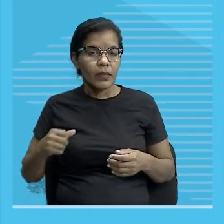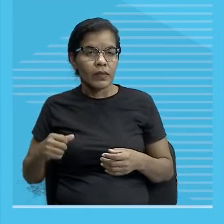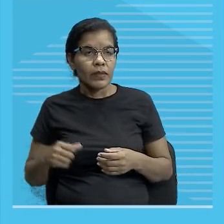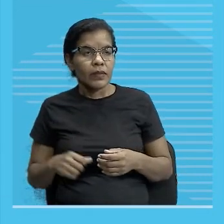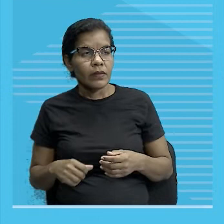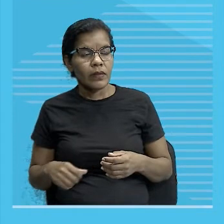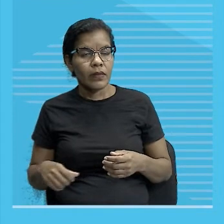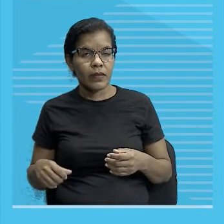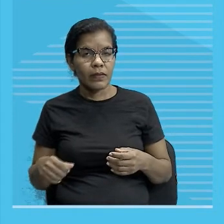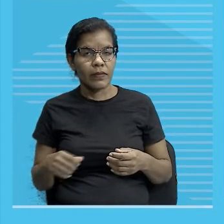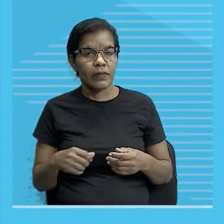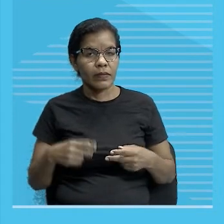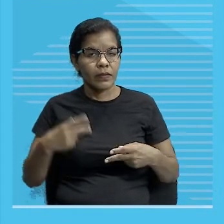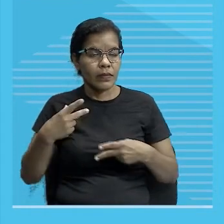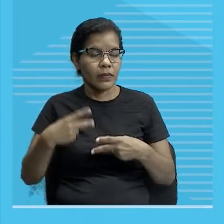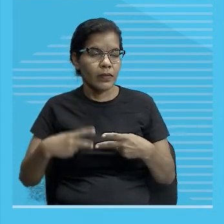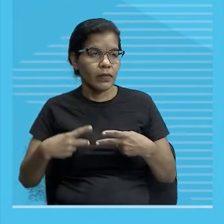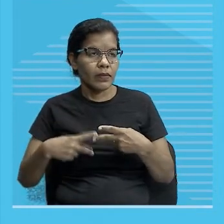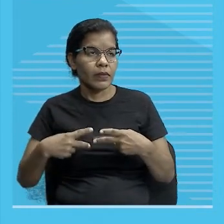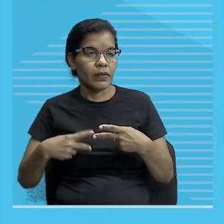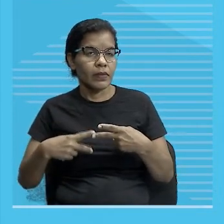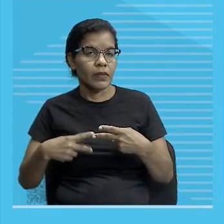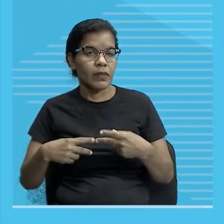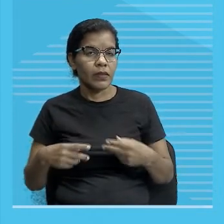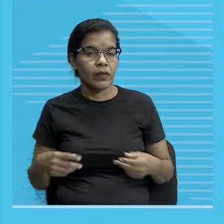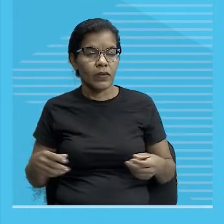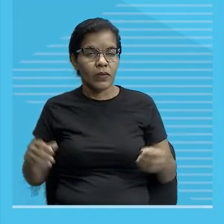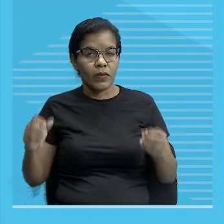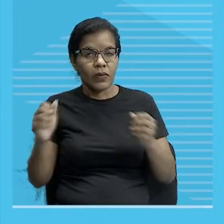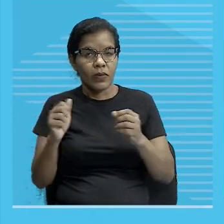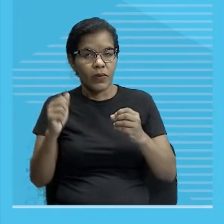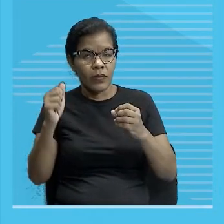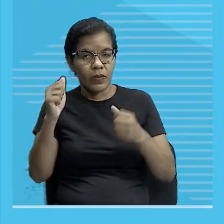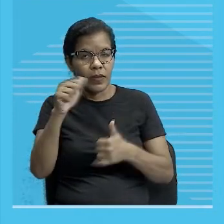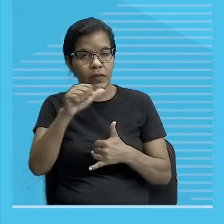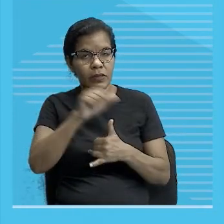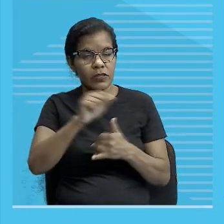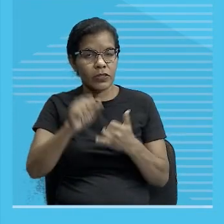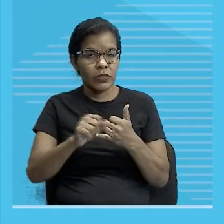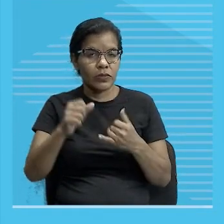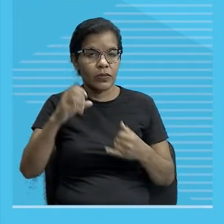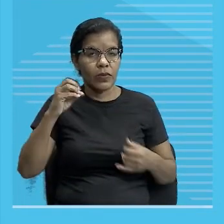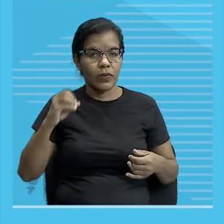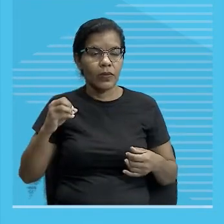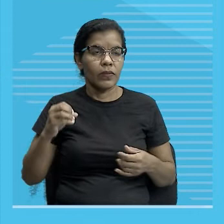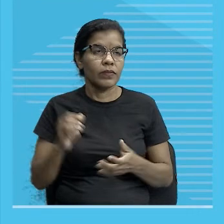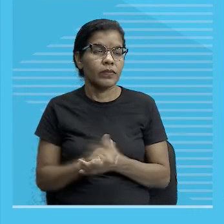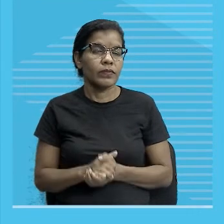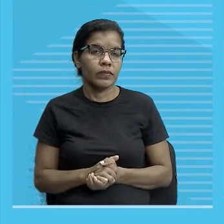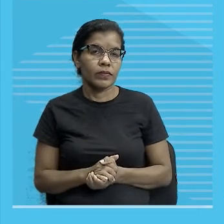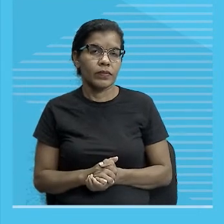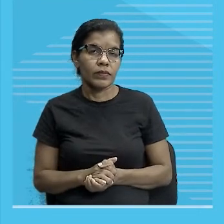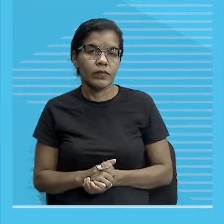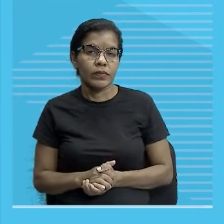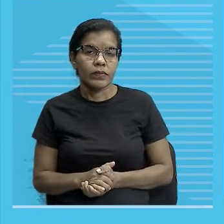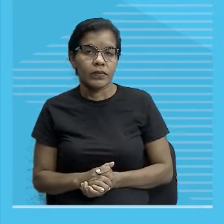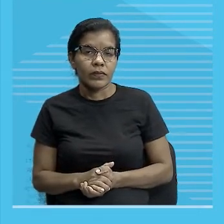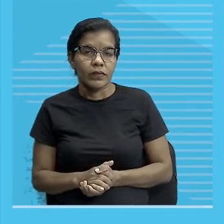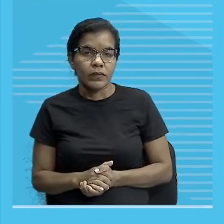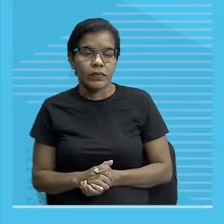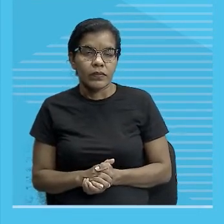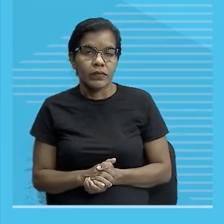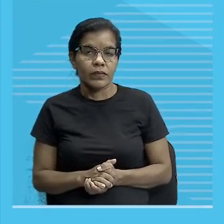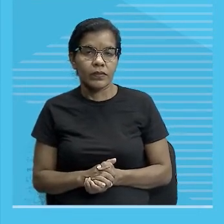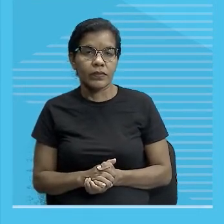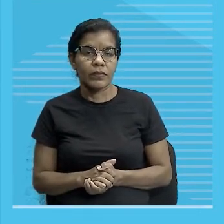já permitiu essa relação com a preposição por causa da especificação que está aí